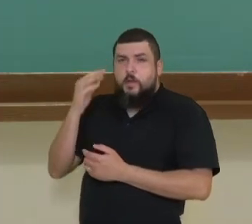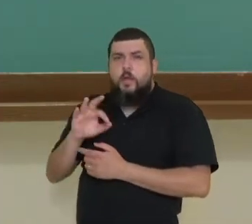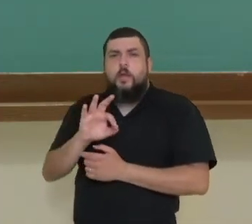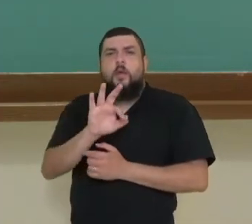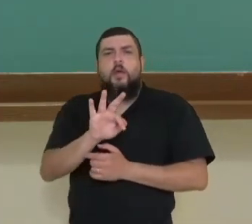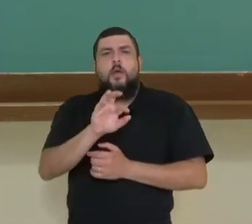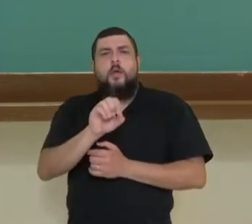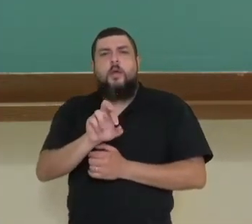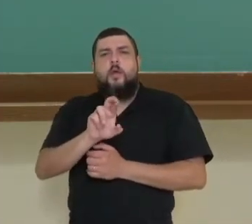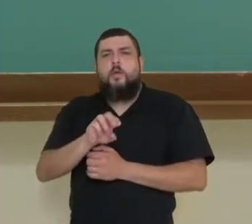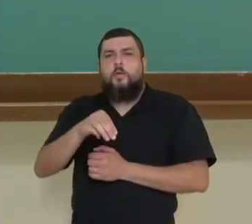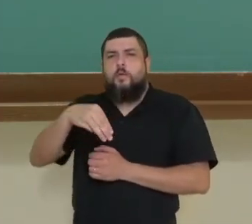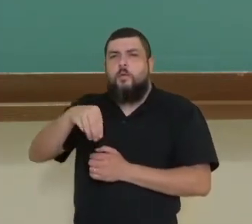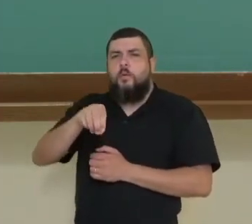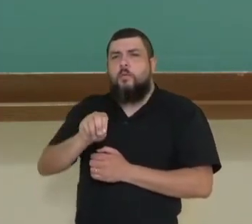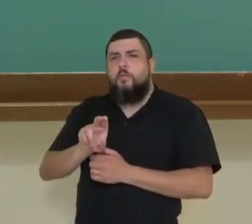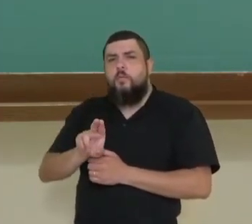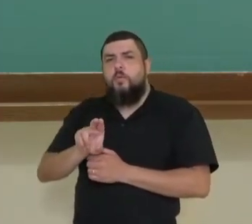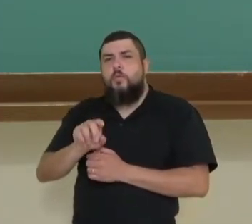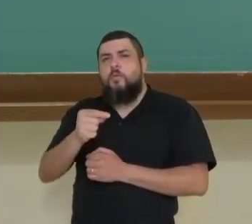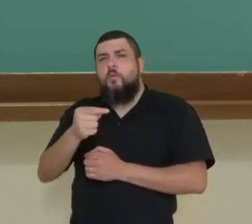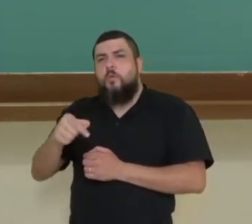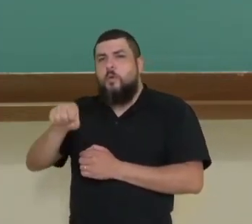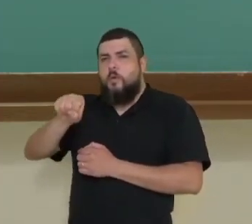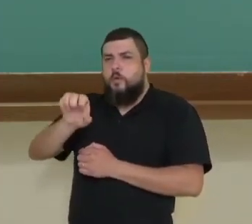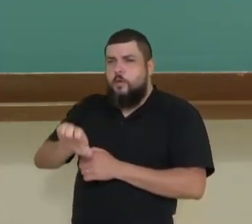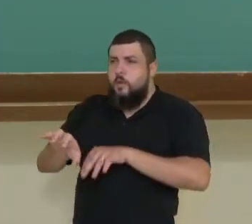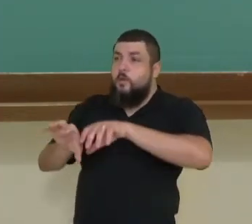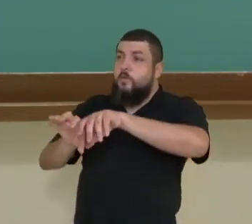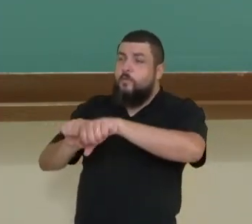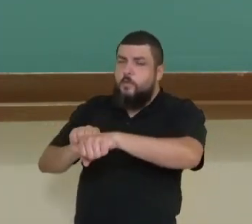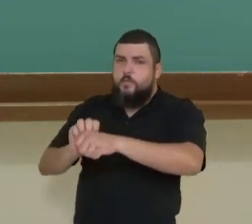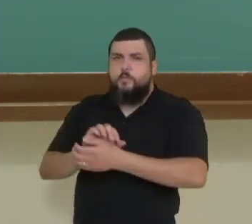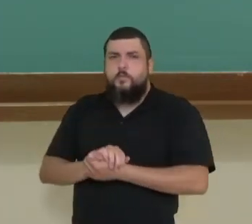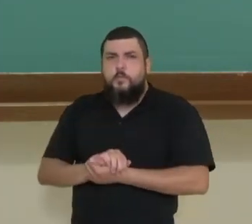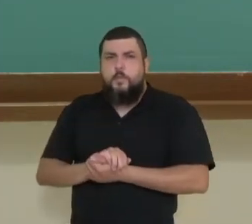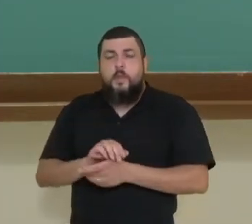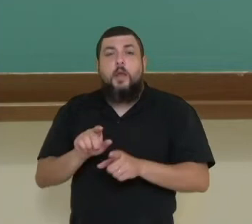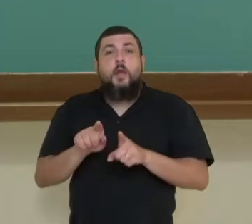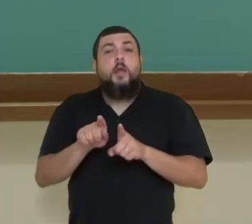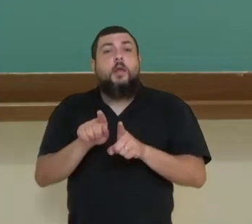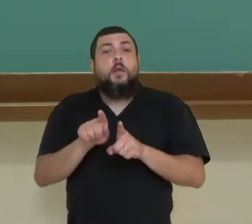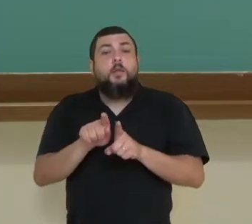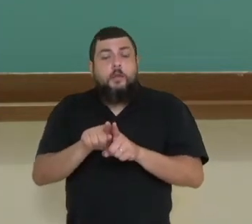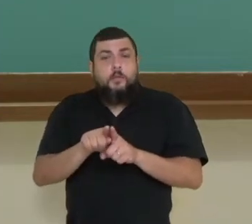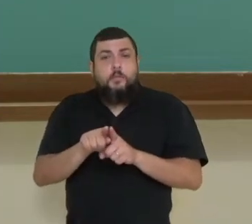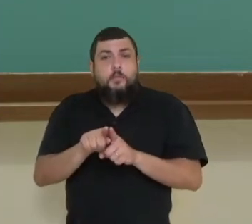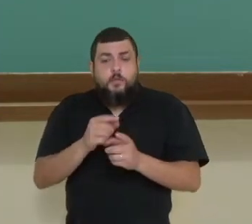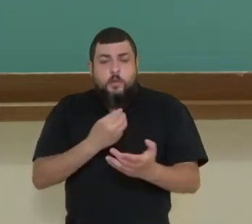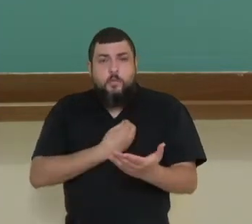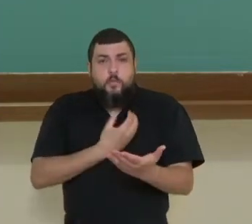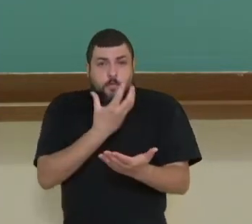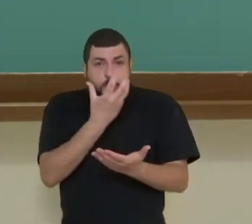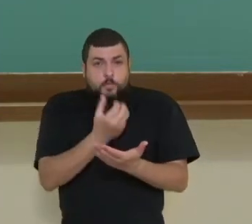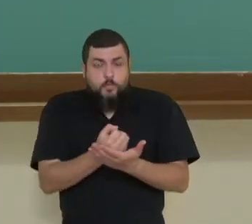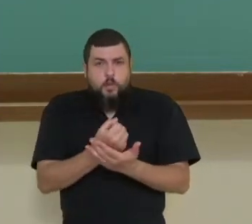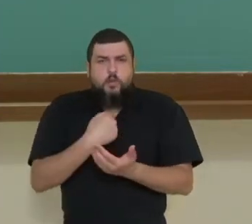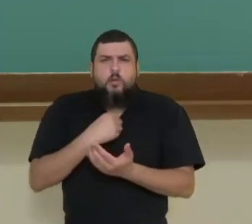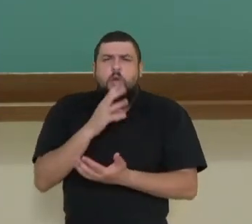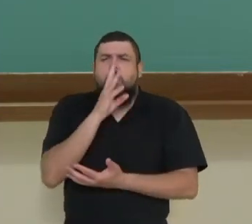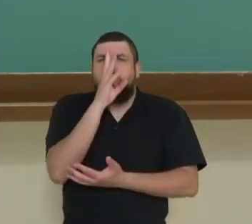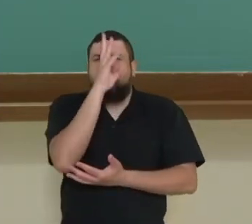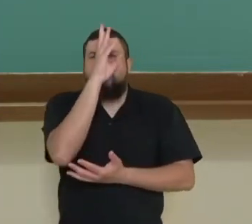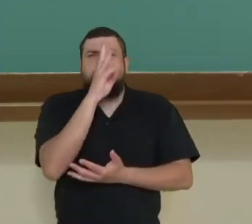estudou, por exemplo. Veracidade dos fatos narrados. Eu não posso inventar sobre a biografia de alguém, eu tenho que